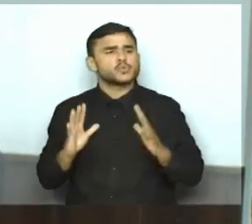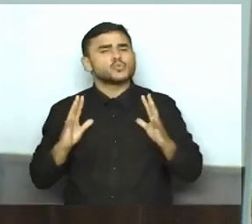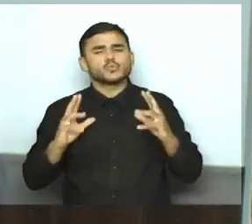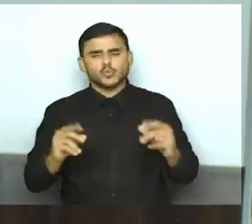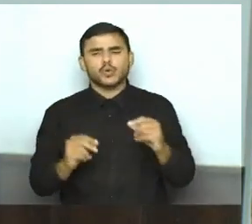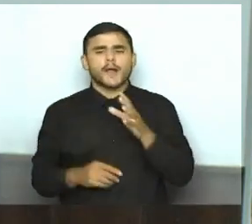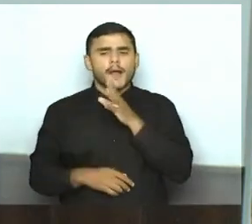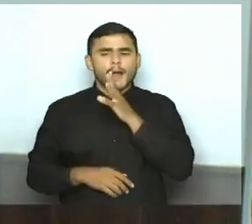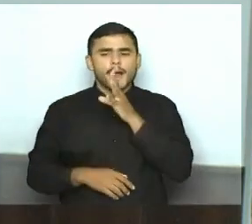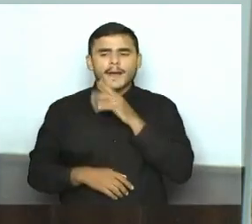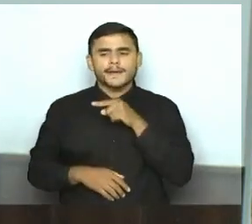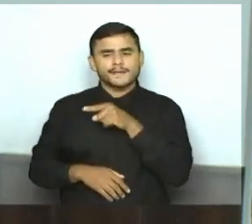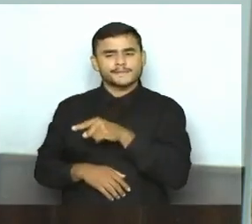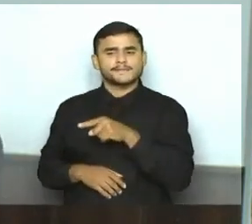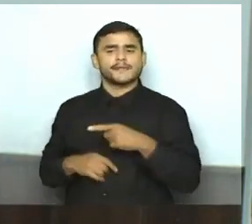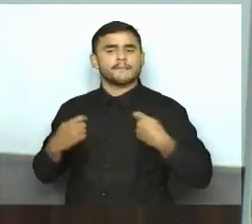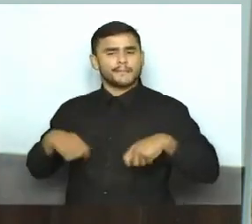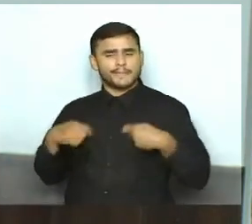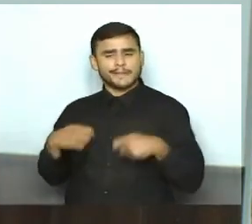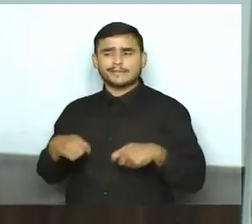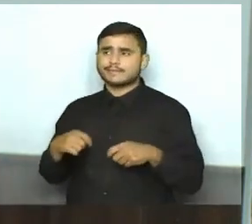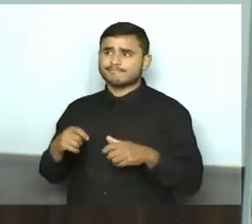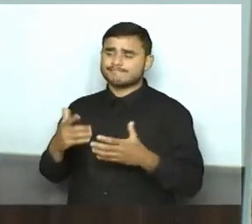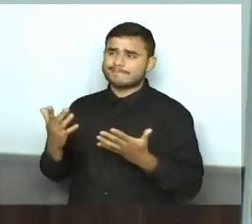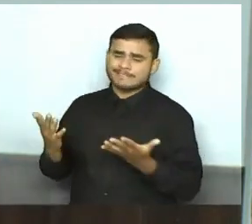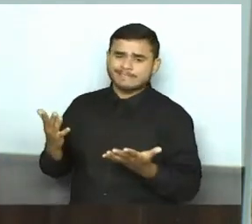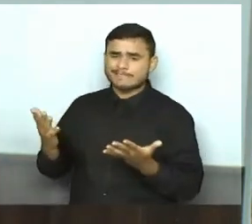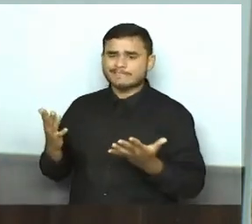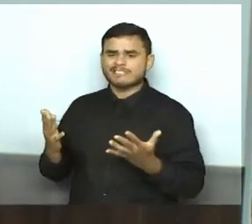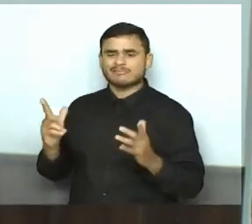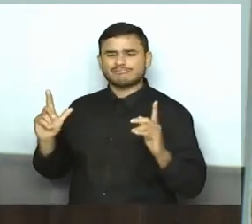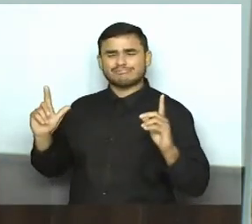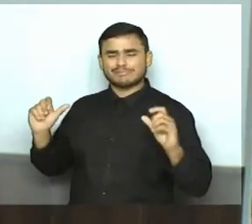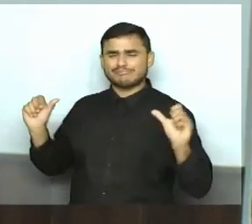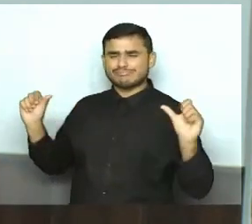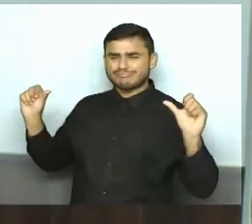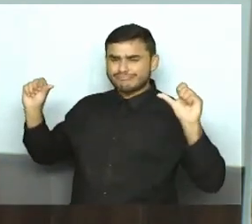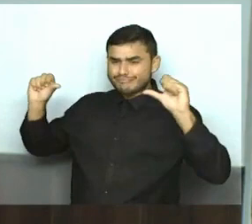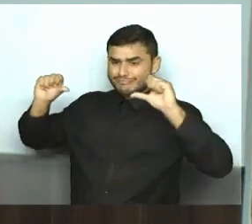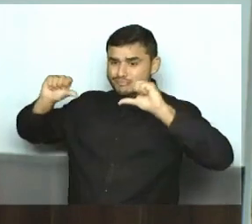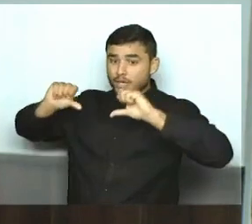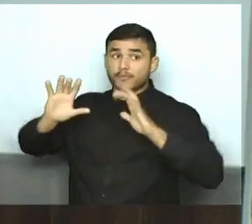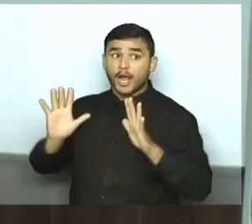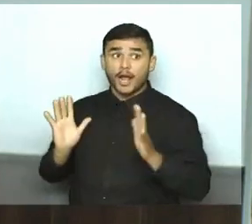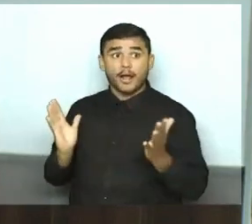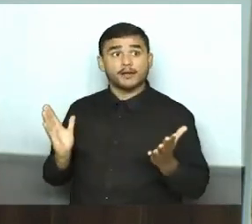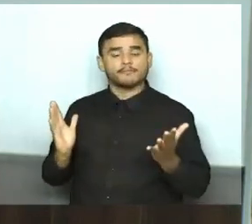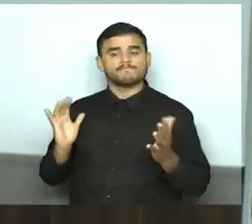importância de nós termos medidas que possam revitalizar aquela área, devolver